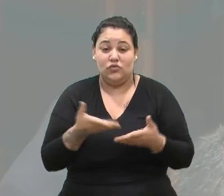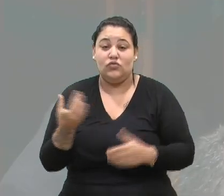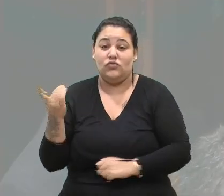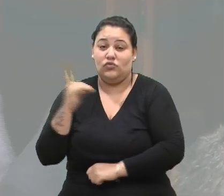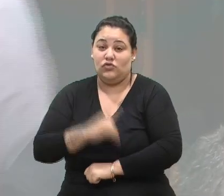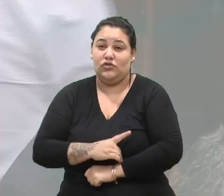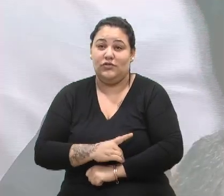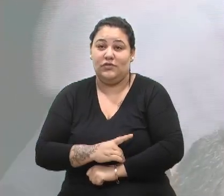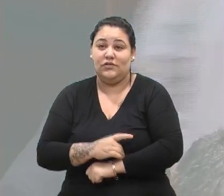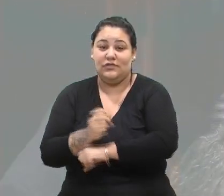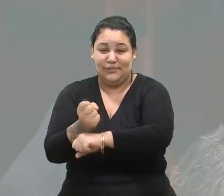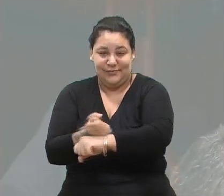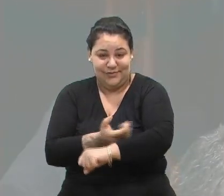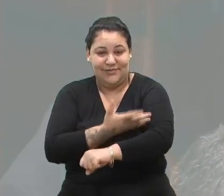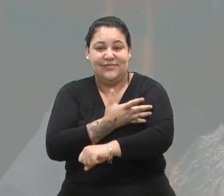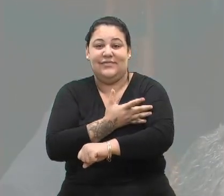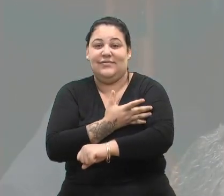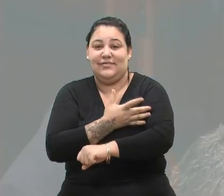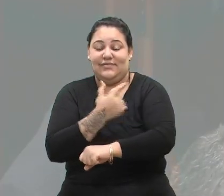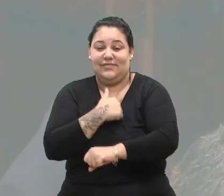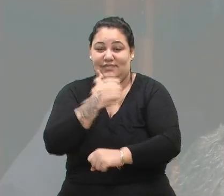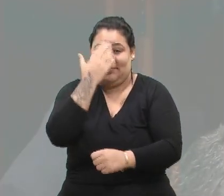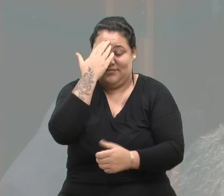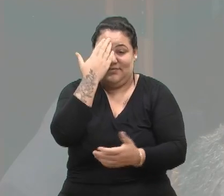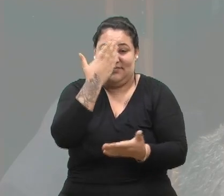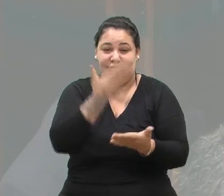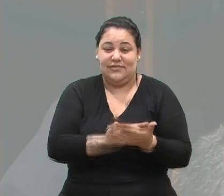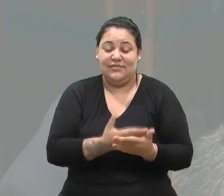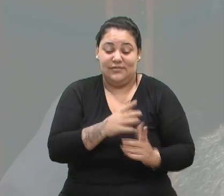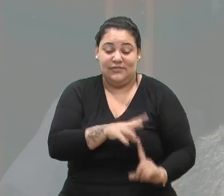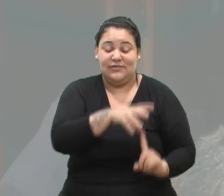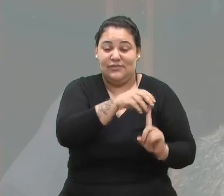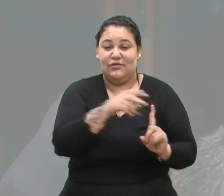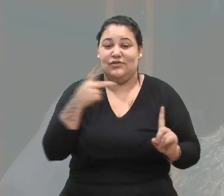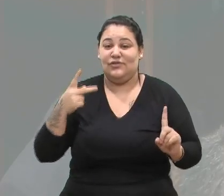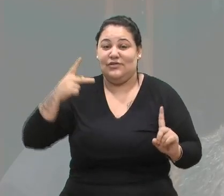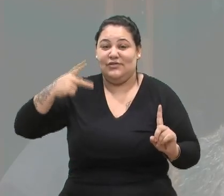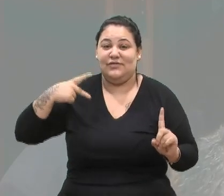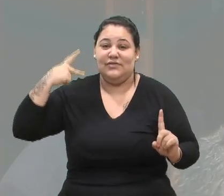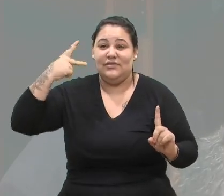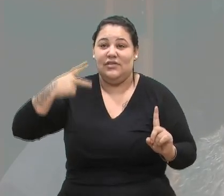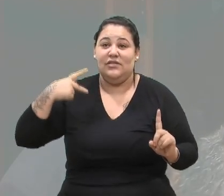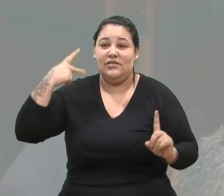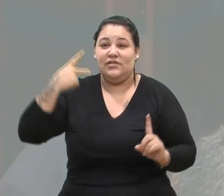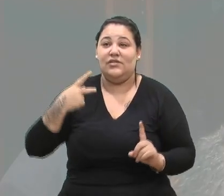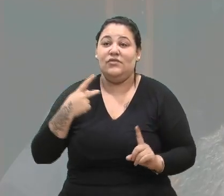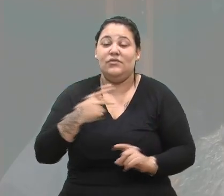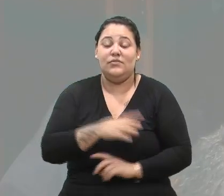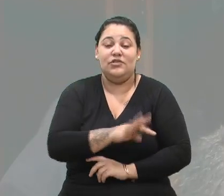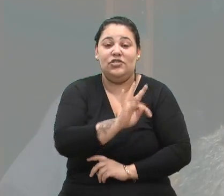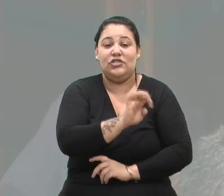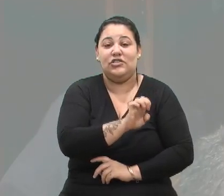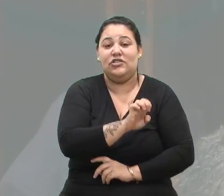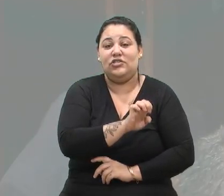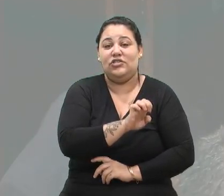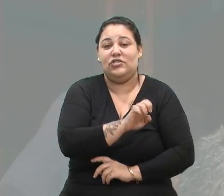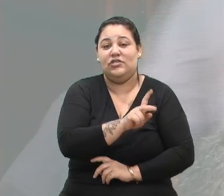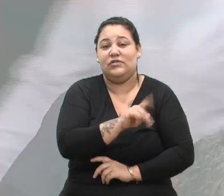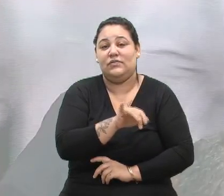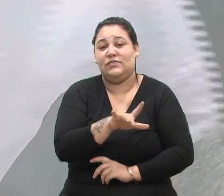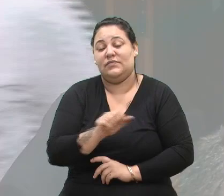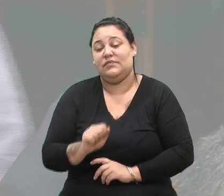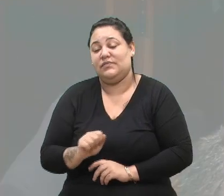muita emoção, eu acredito, principalmente aos 2 vereadores, que tanto o Tequila como o Cristiano, por chegar aqui à Câmara,